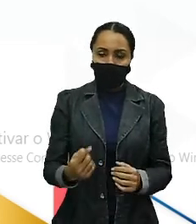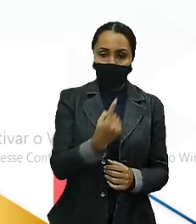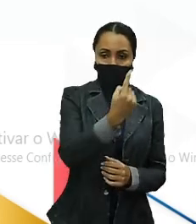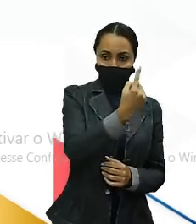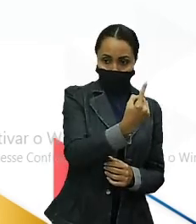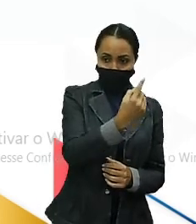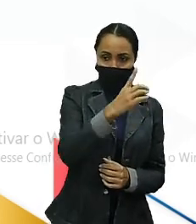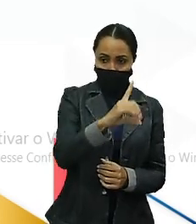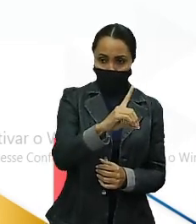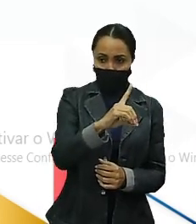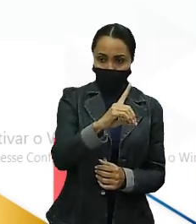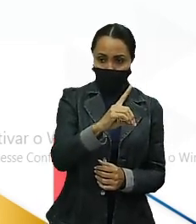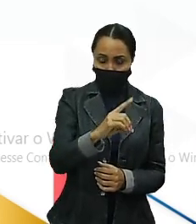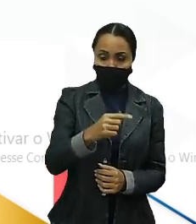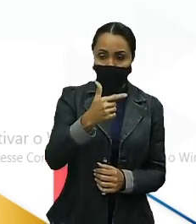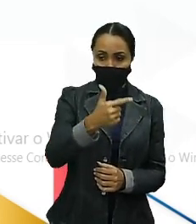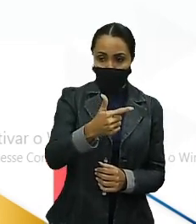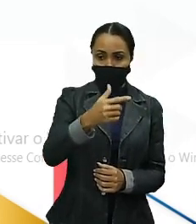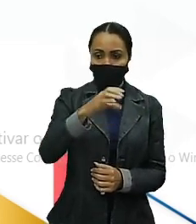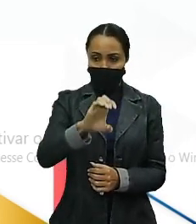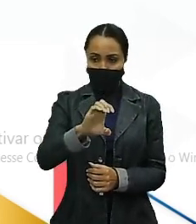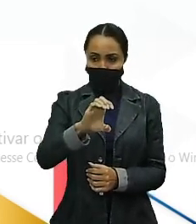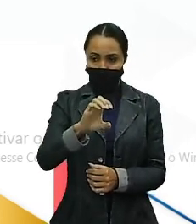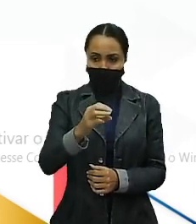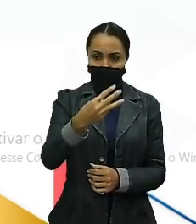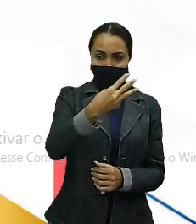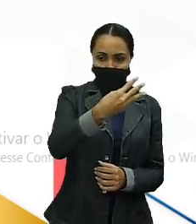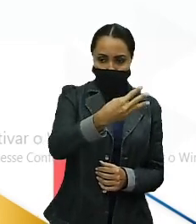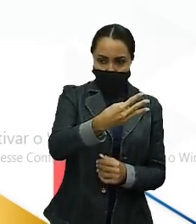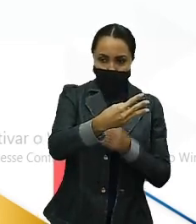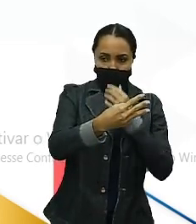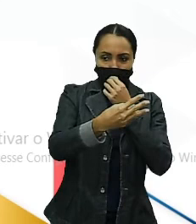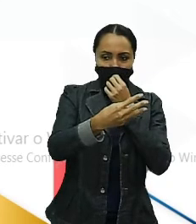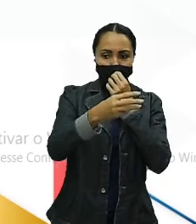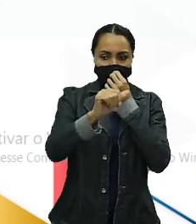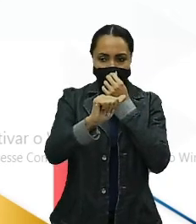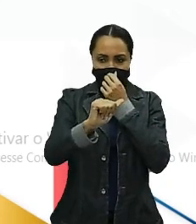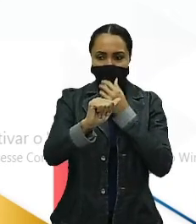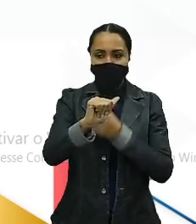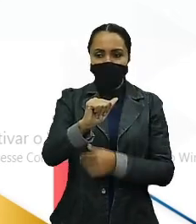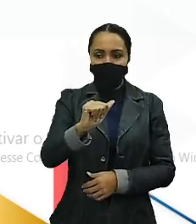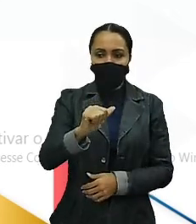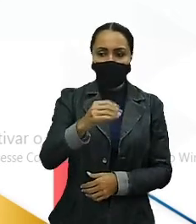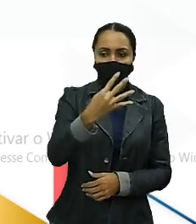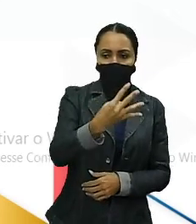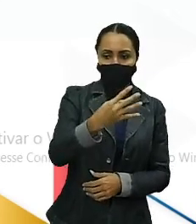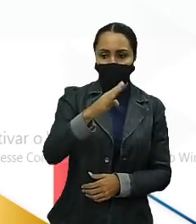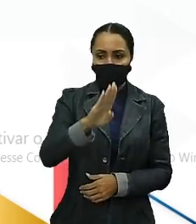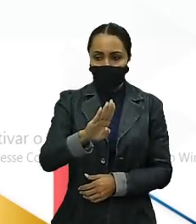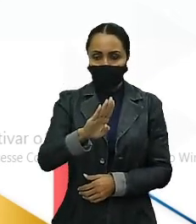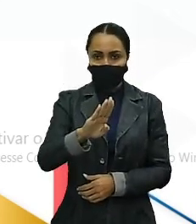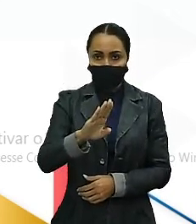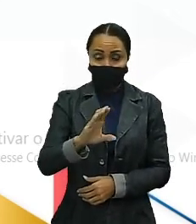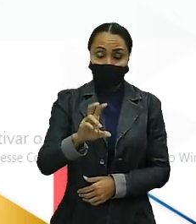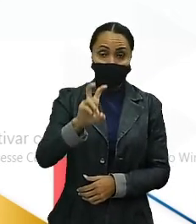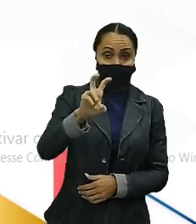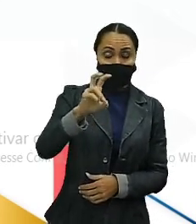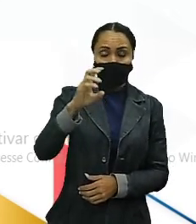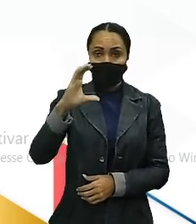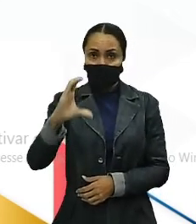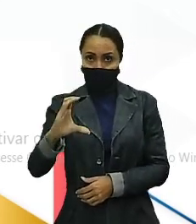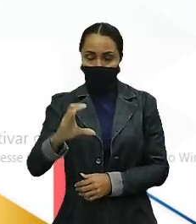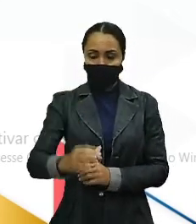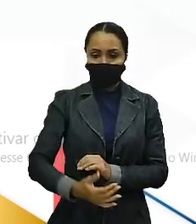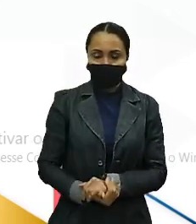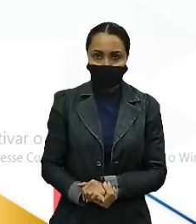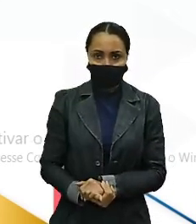1 com um D, 2 com um E, tá bom? 3 com um A, 4 com um B e o 5 com